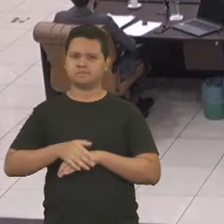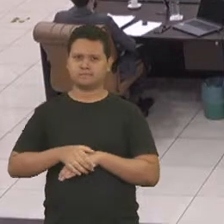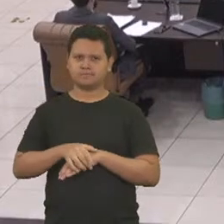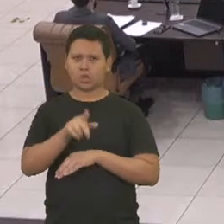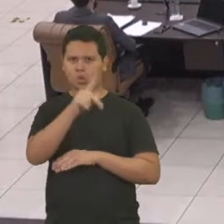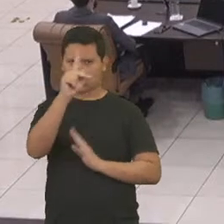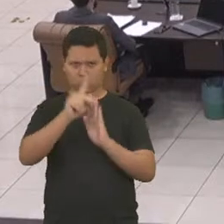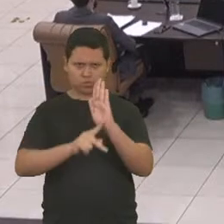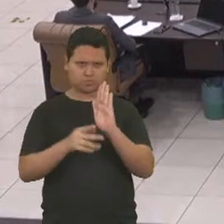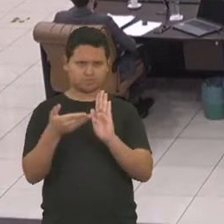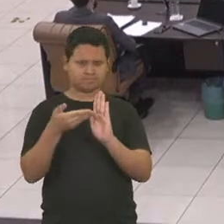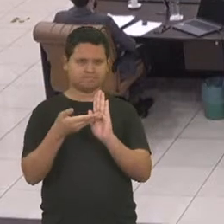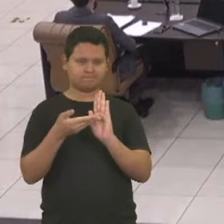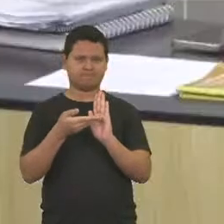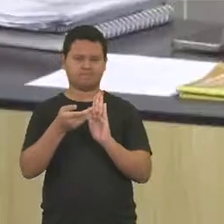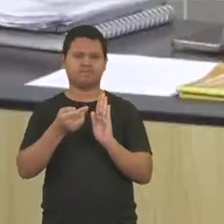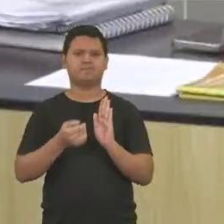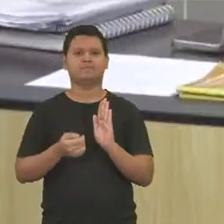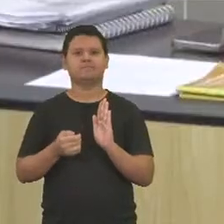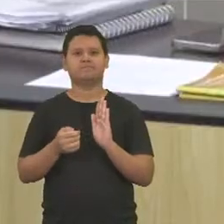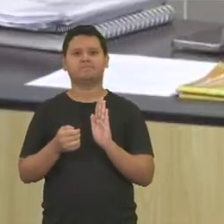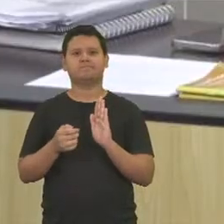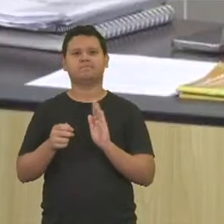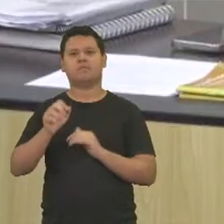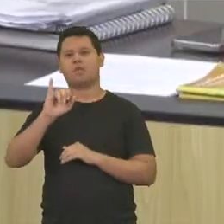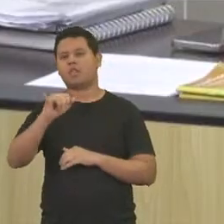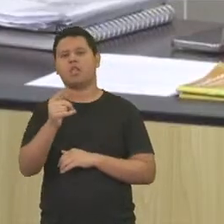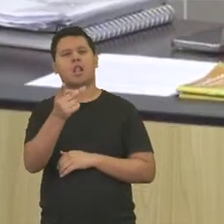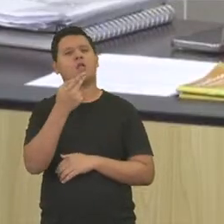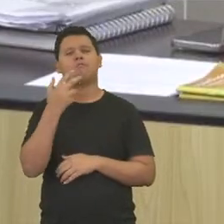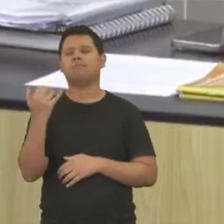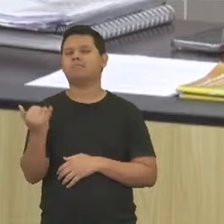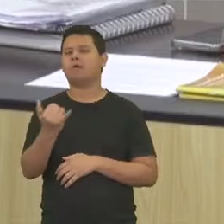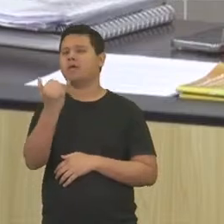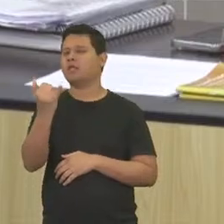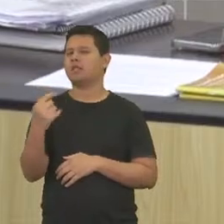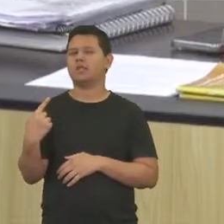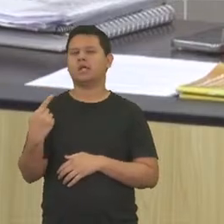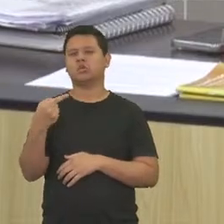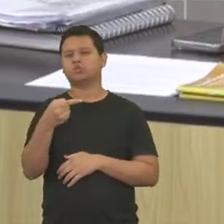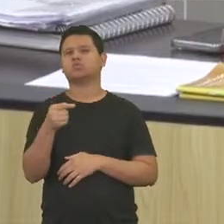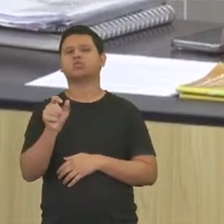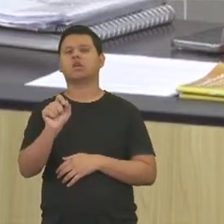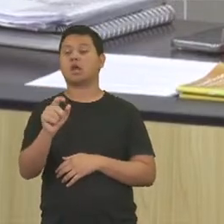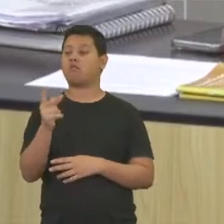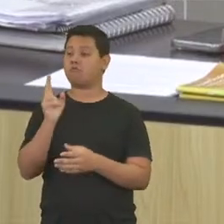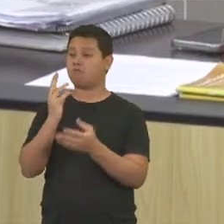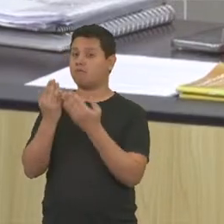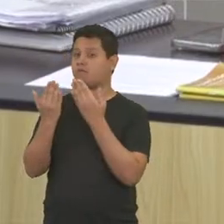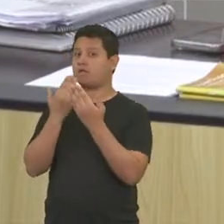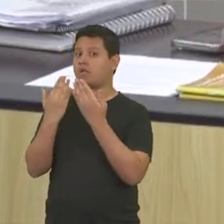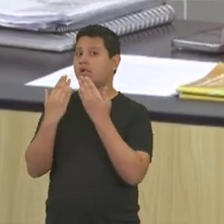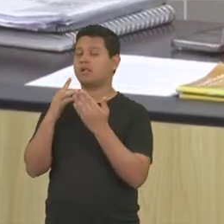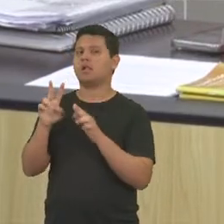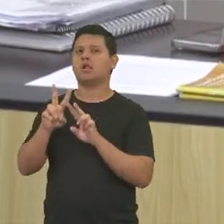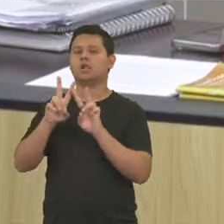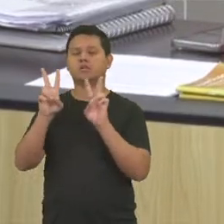o seu projeto, mais uma vez dizer o quanto é importante a gente tratar dele